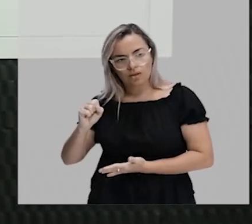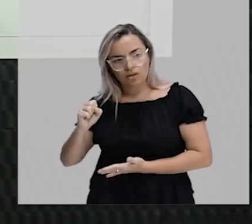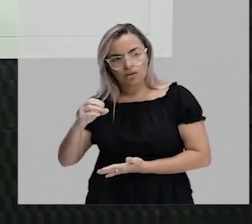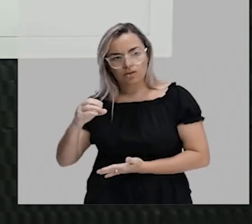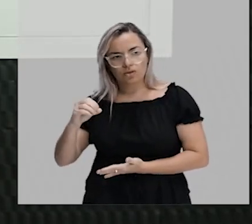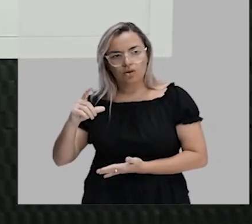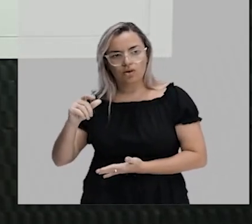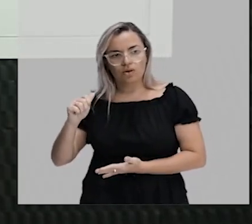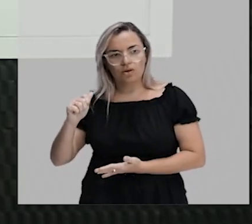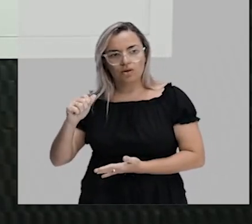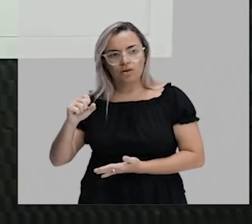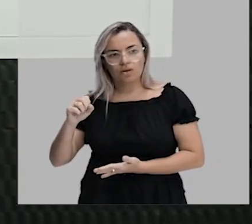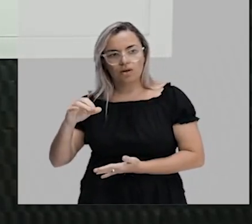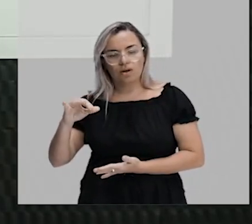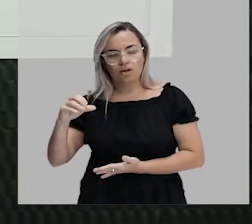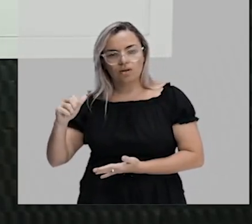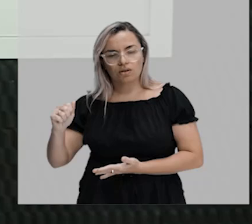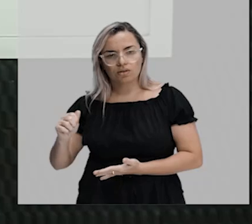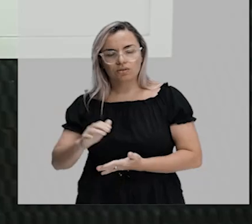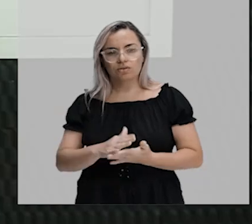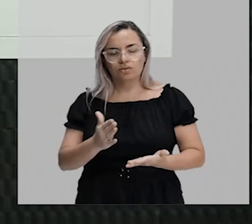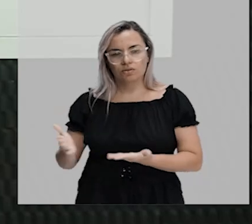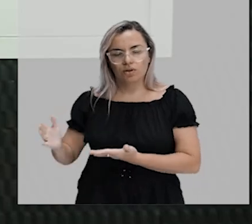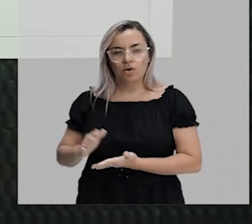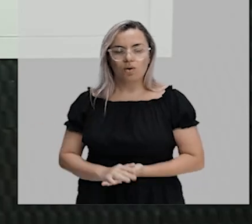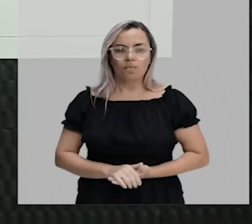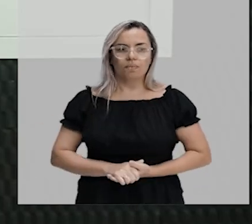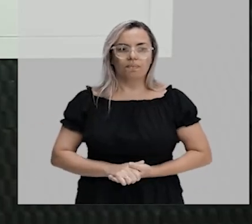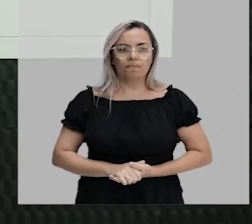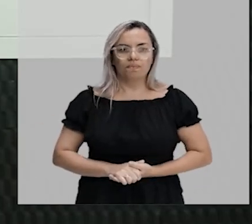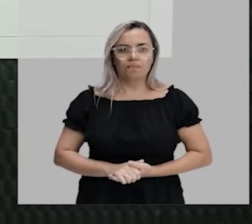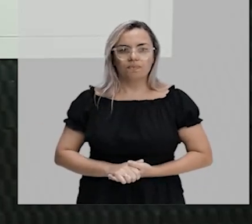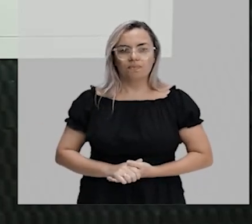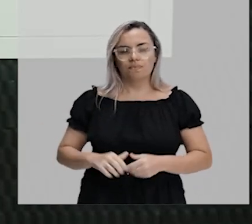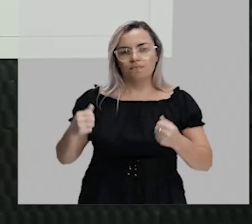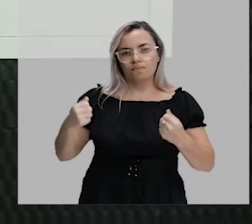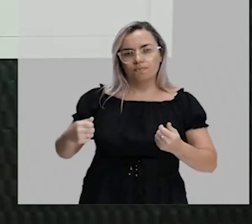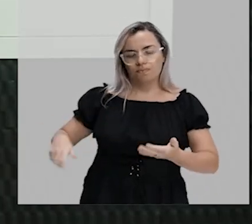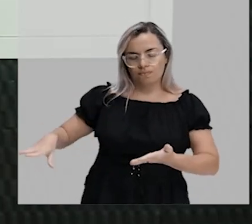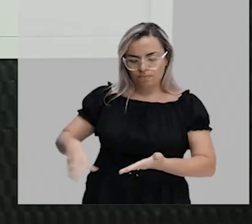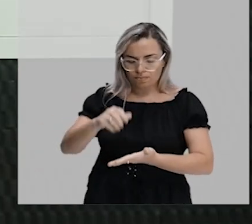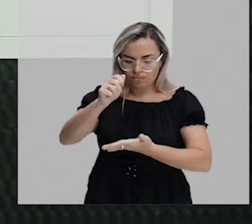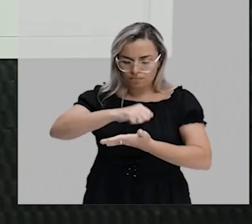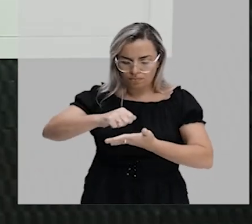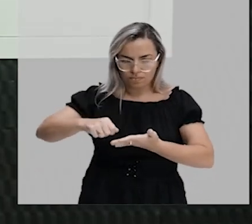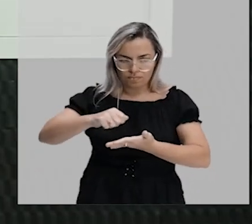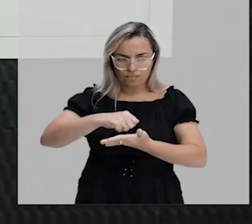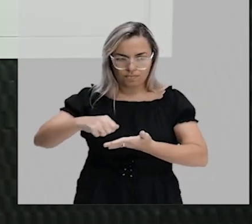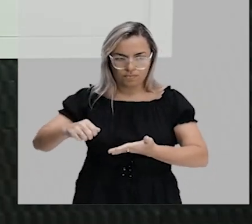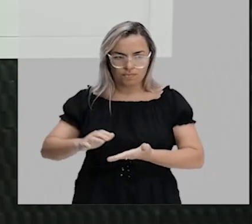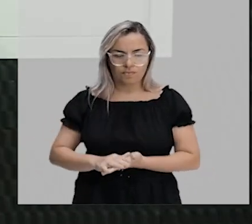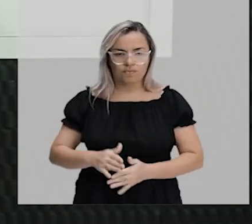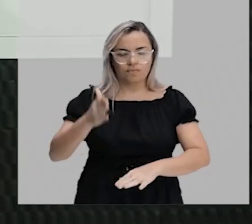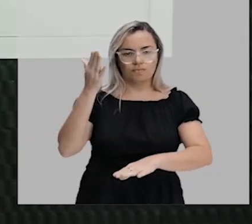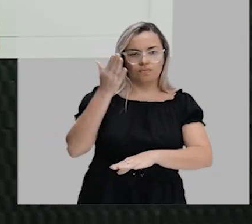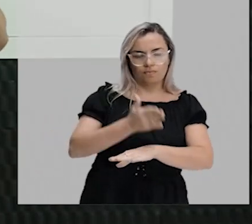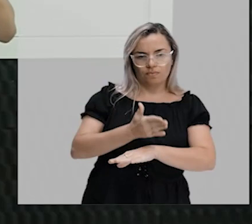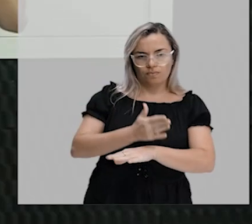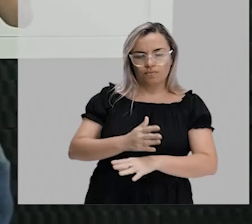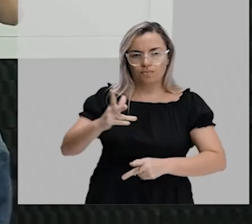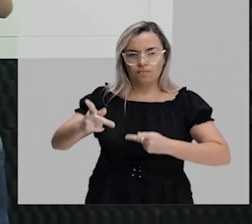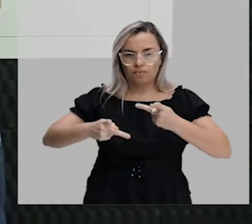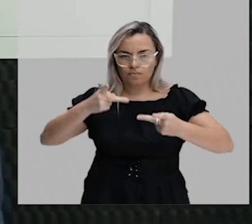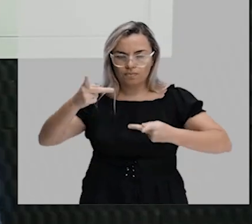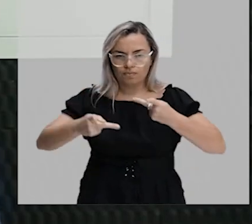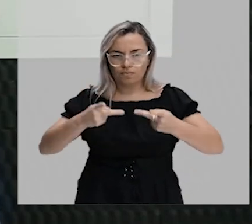perceba uma coisa, é interessante que você possa notar que este mundo medieval, quando ele fala